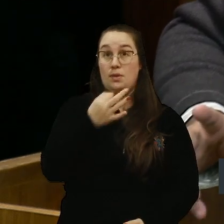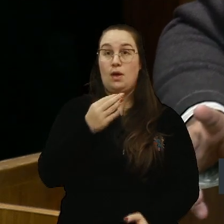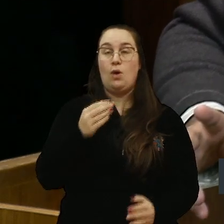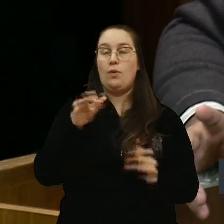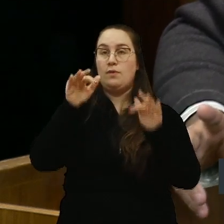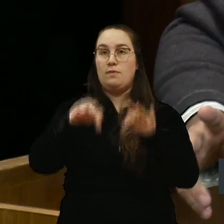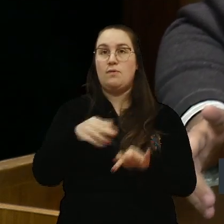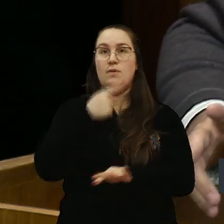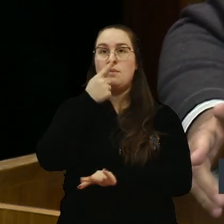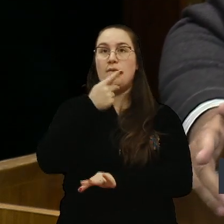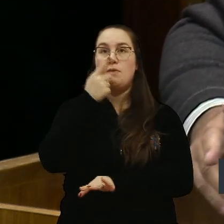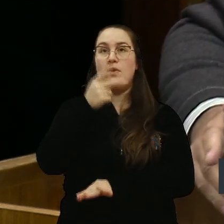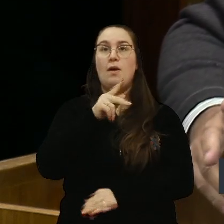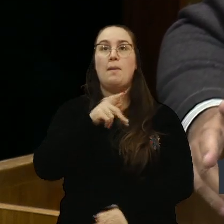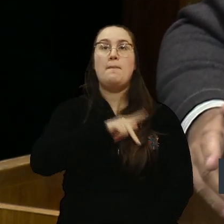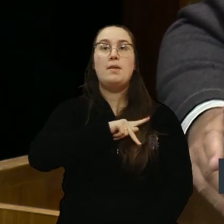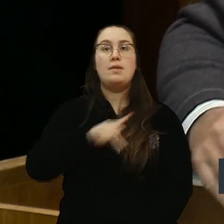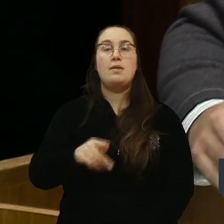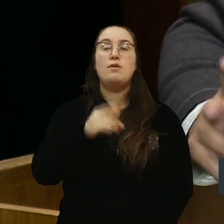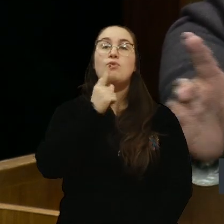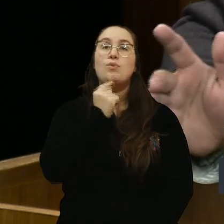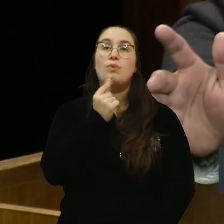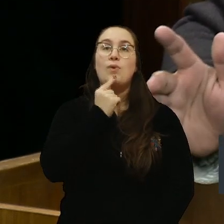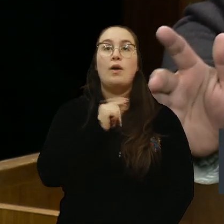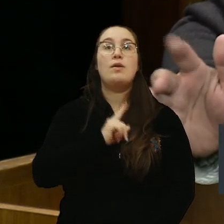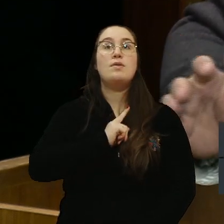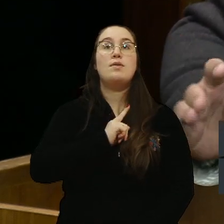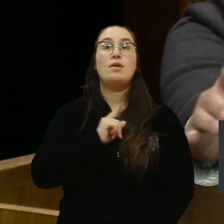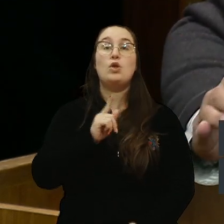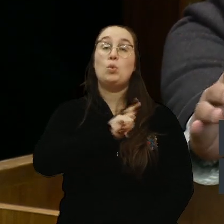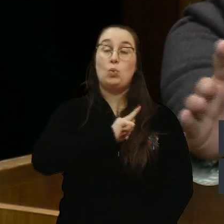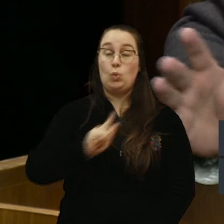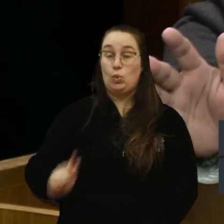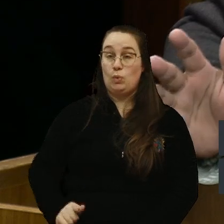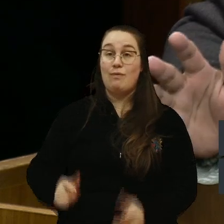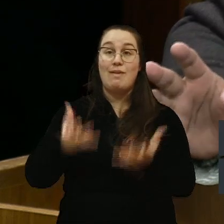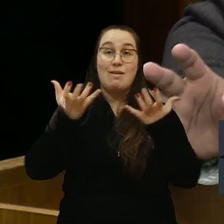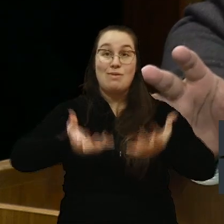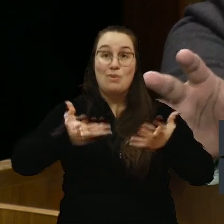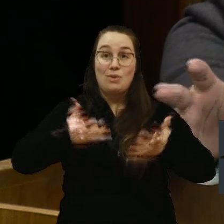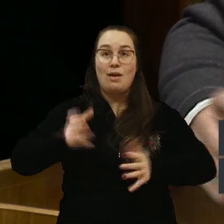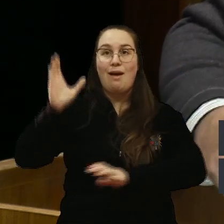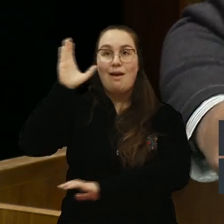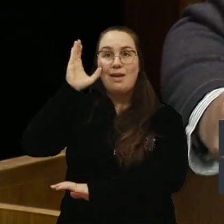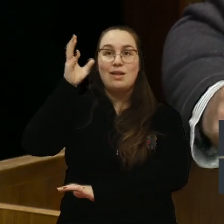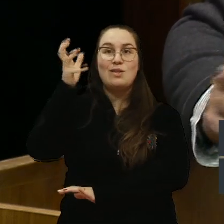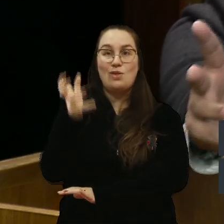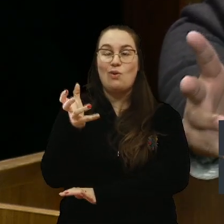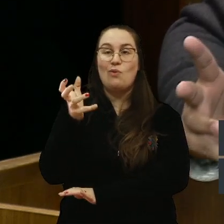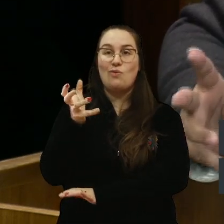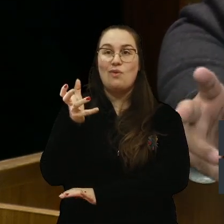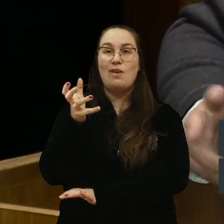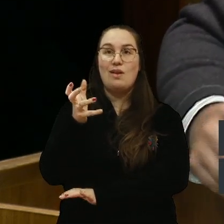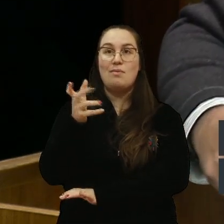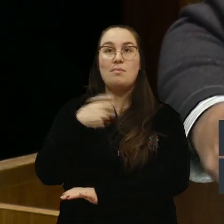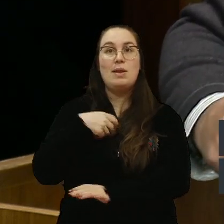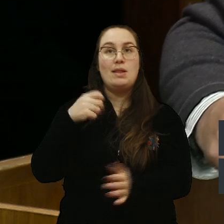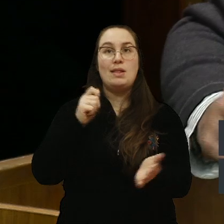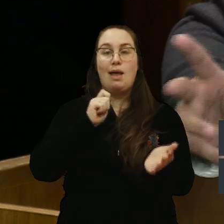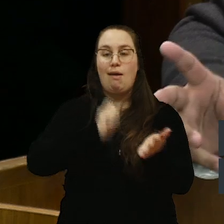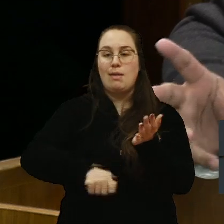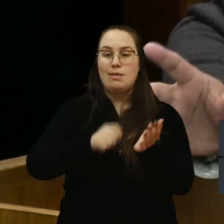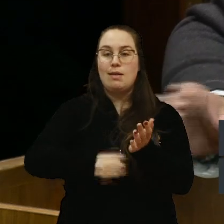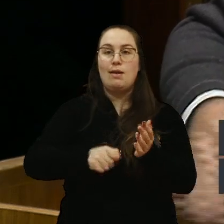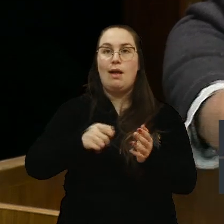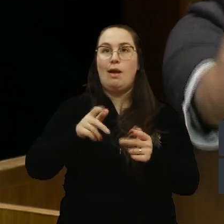minha fala, presidente João, que se o governo quer resolver alguma coisa, deveria mandar um sinal, interromper